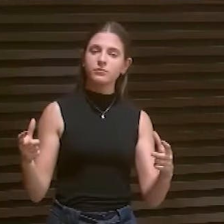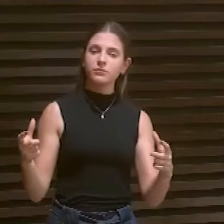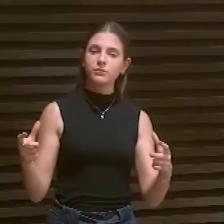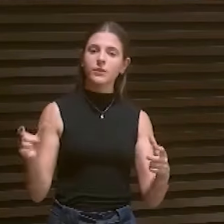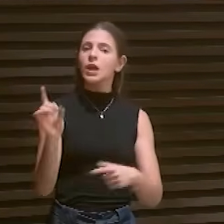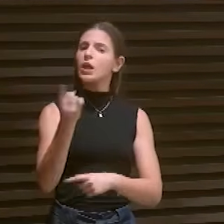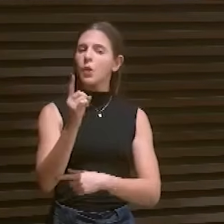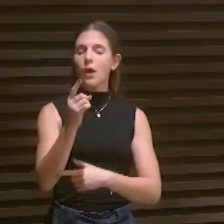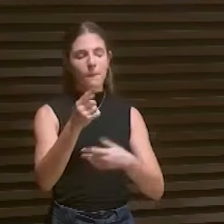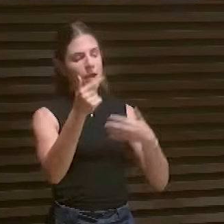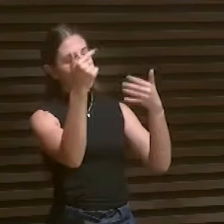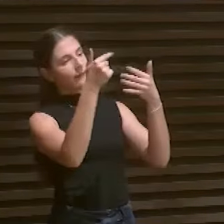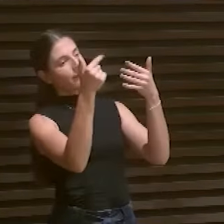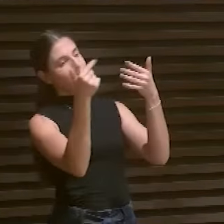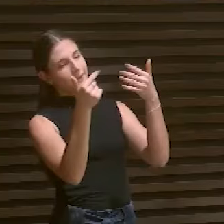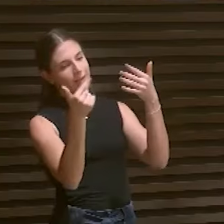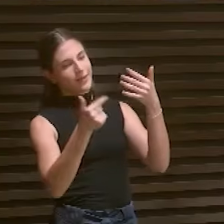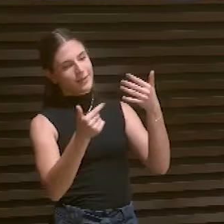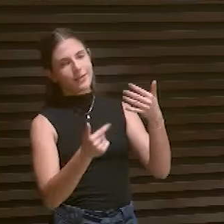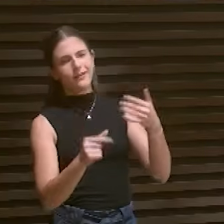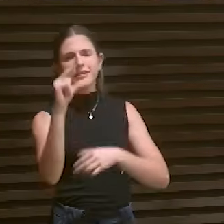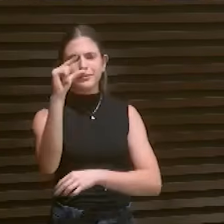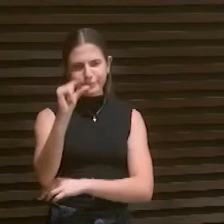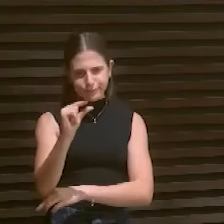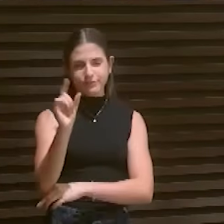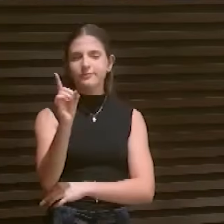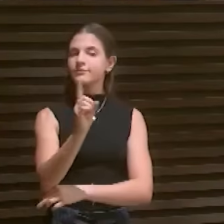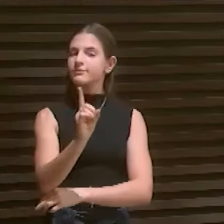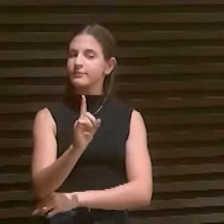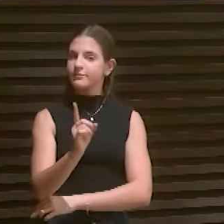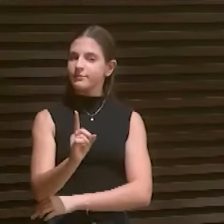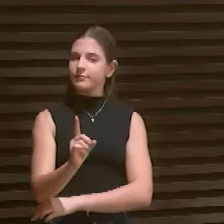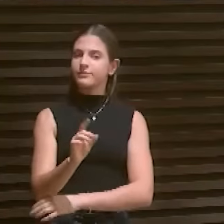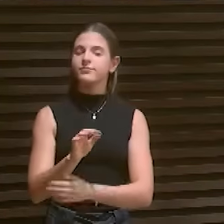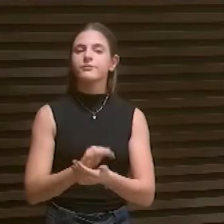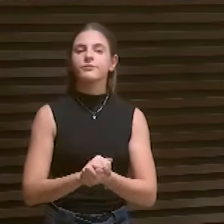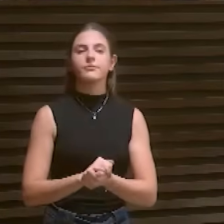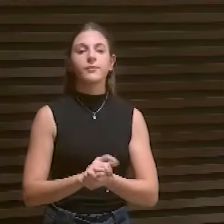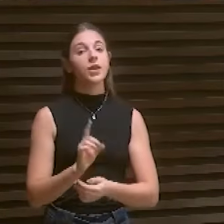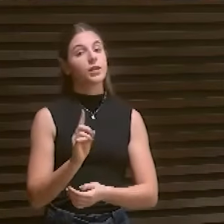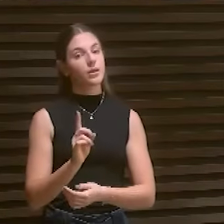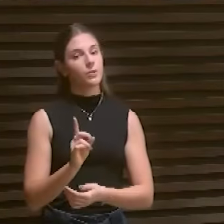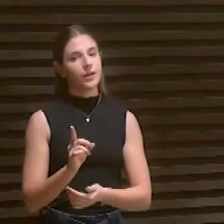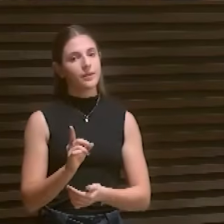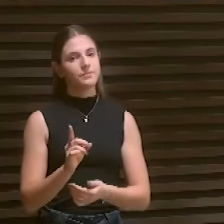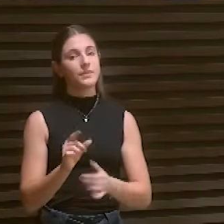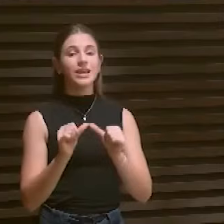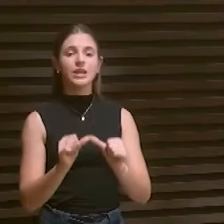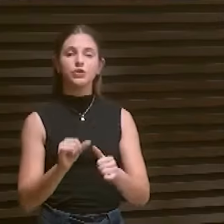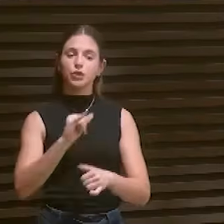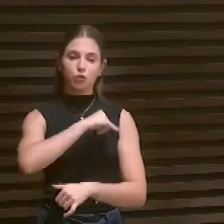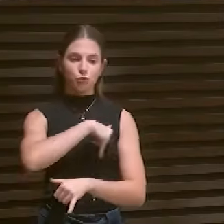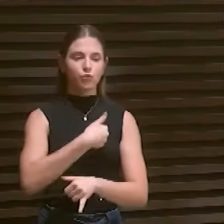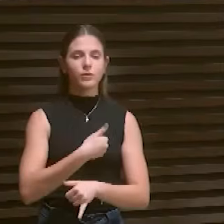uma listinha que nós fazemos, um checklist de certos tabus. Não é isso que João está